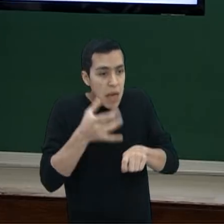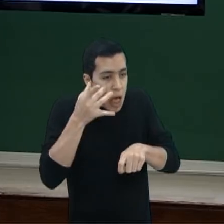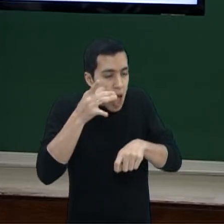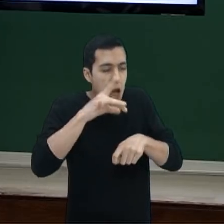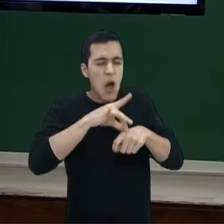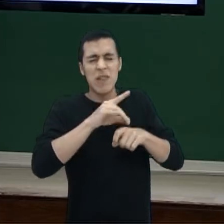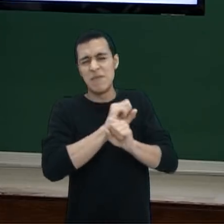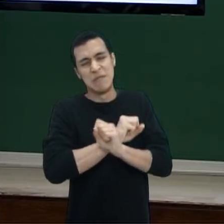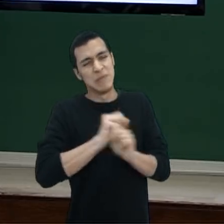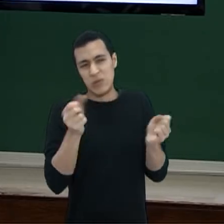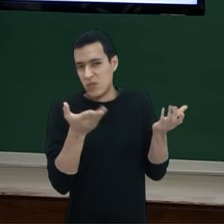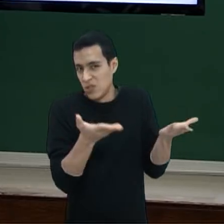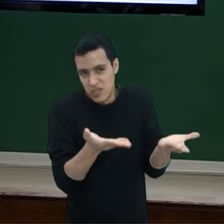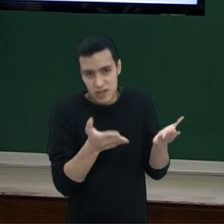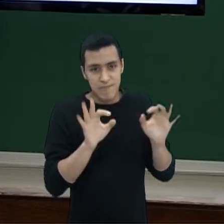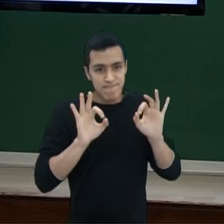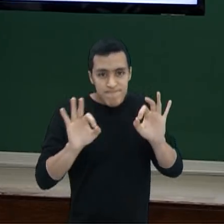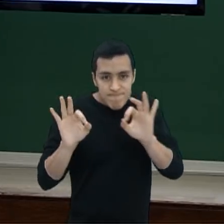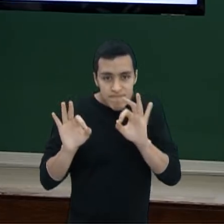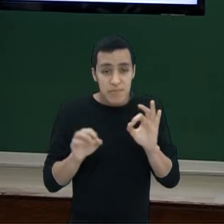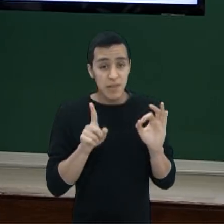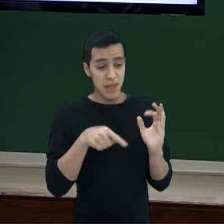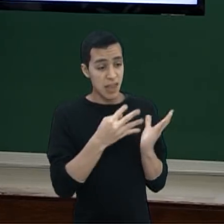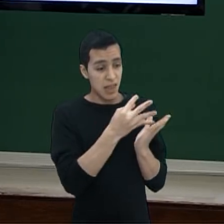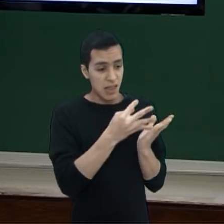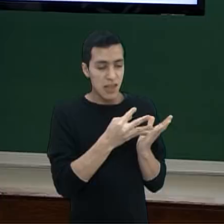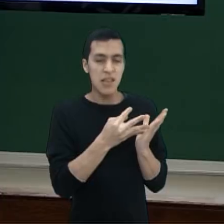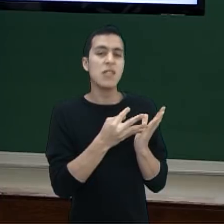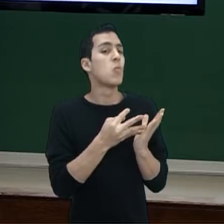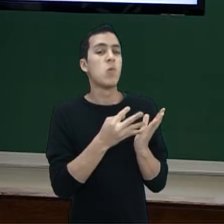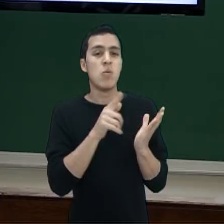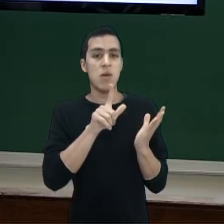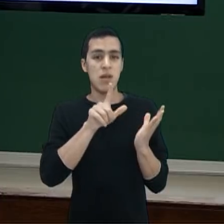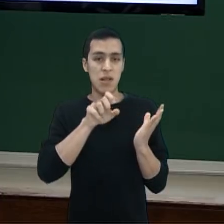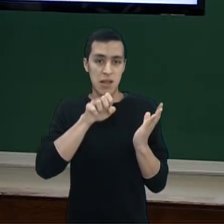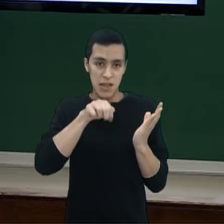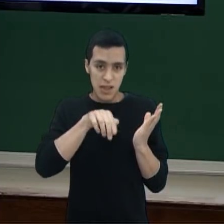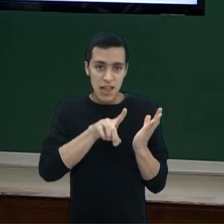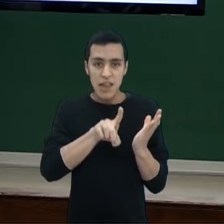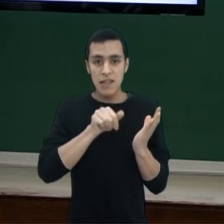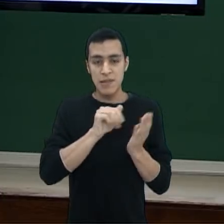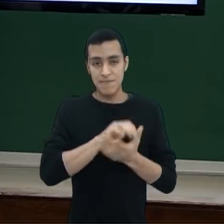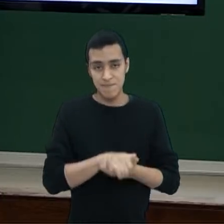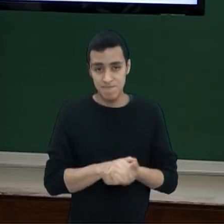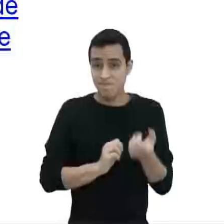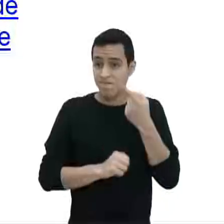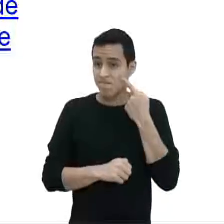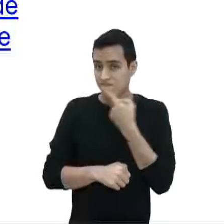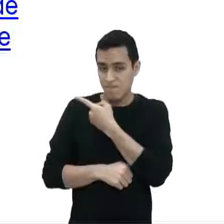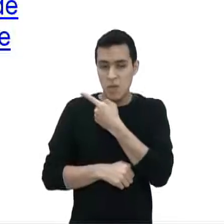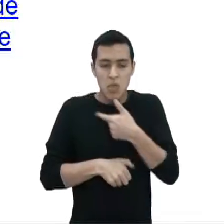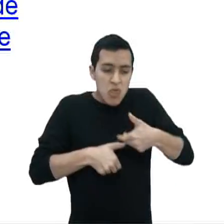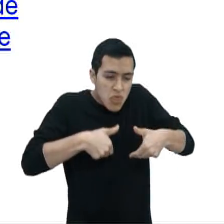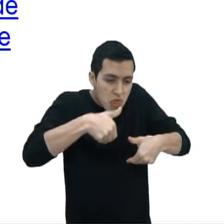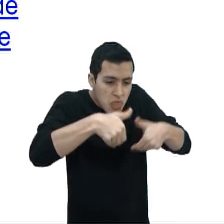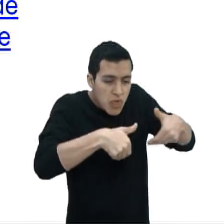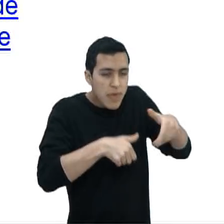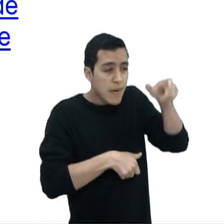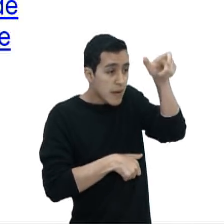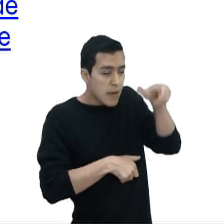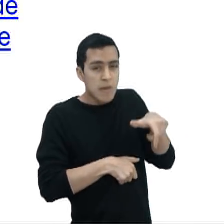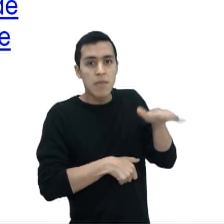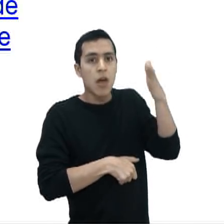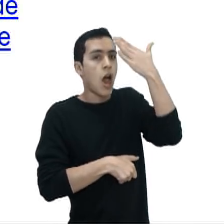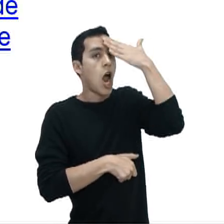né? De realidade, certo? Então, trata-se de uma lenda. Vejam lá, o Curupira, um dos personagens